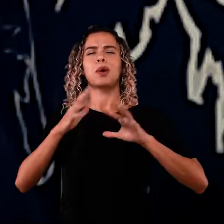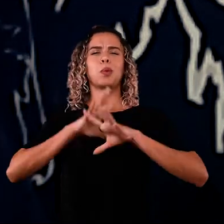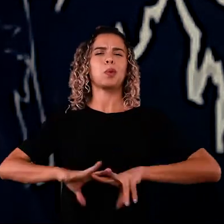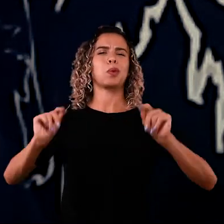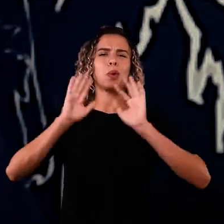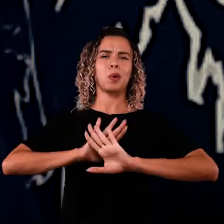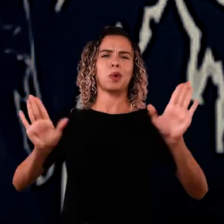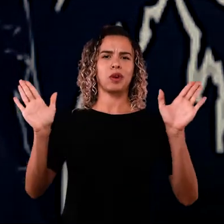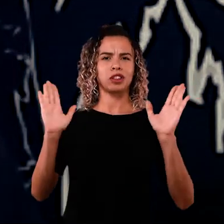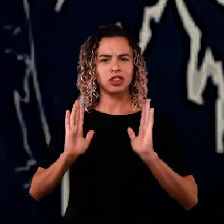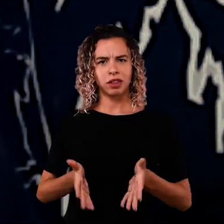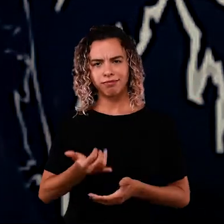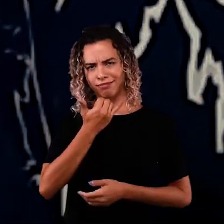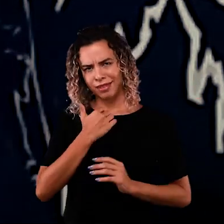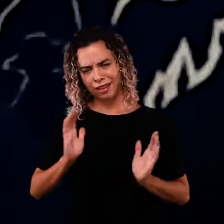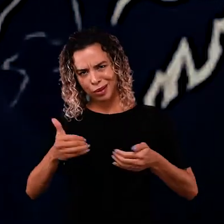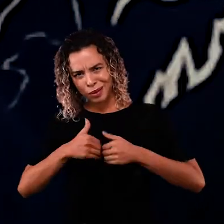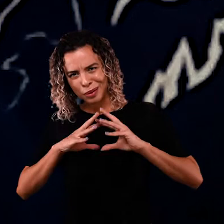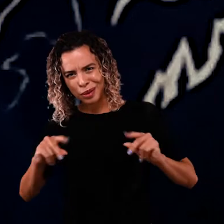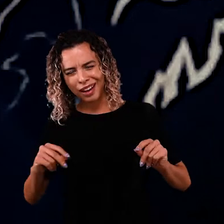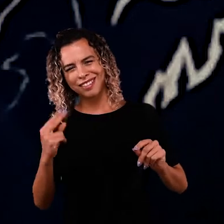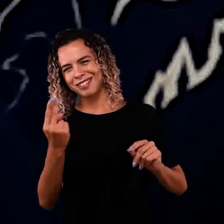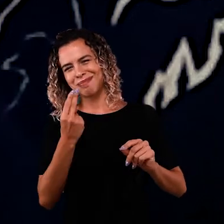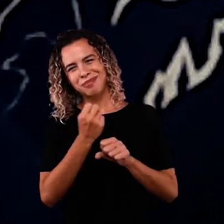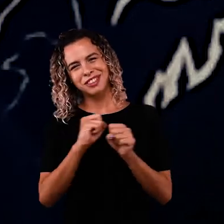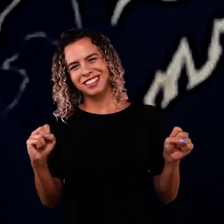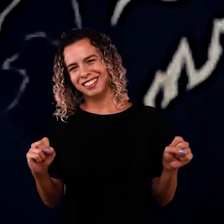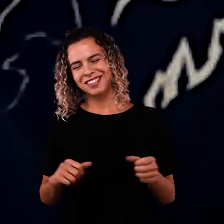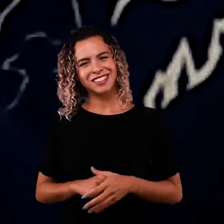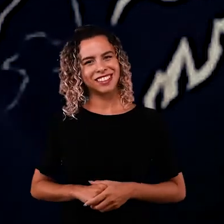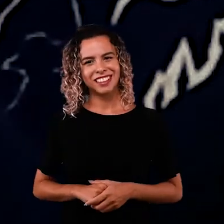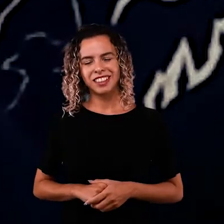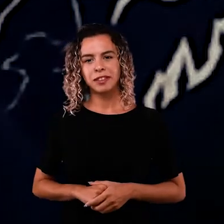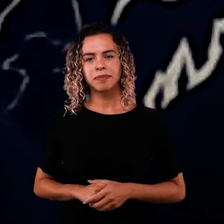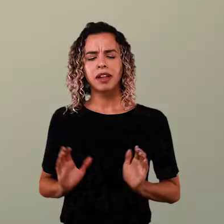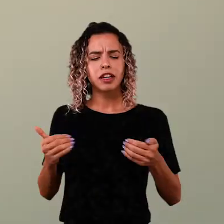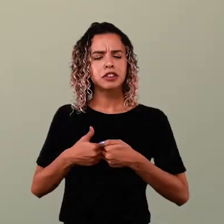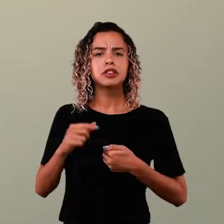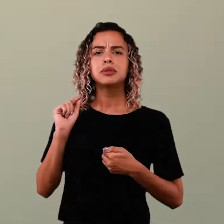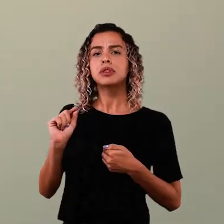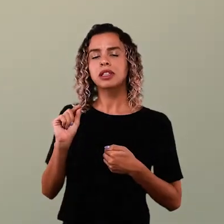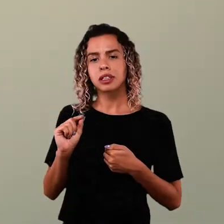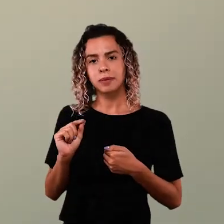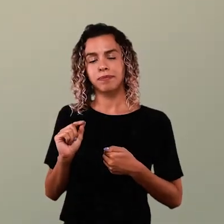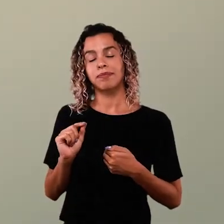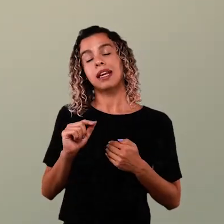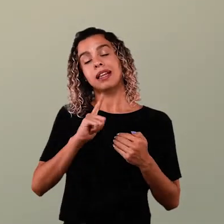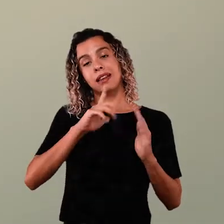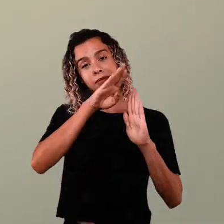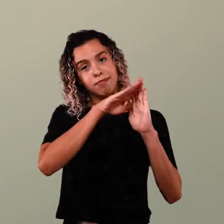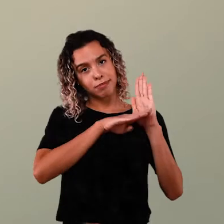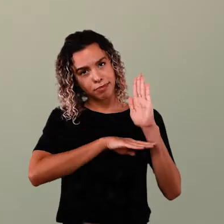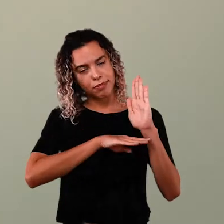saiu do espectro, a gente deixou de ser autista. Ninguém deixa de ser autista, ninguém passa a ser autista. Pedro. O que é o autismo?